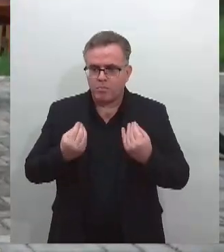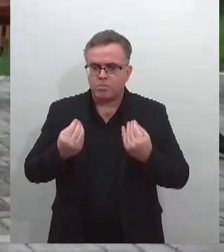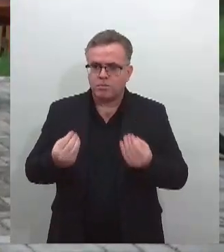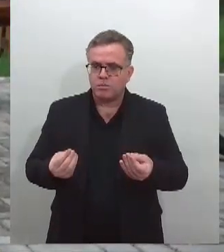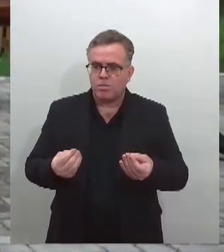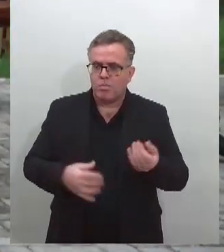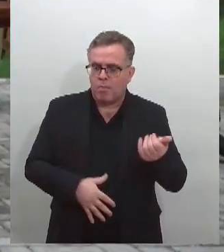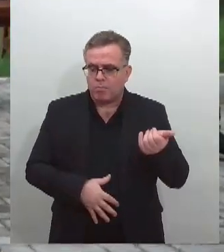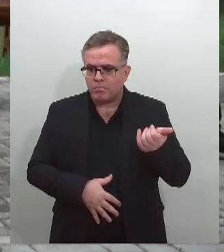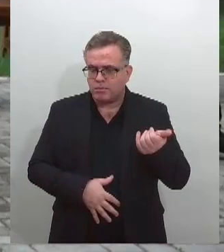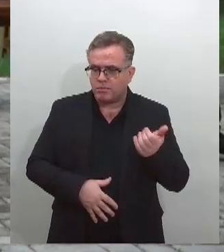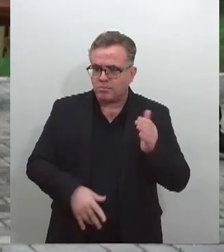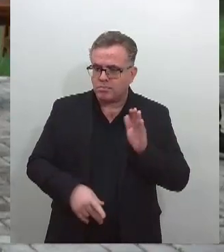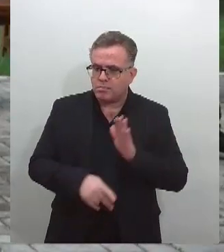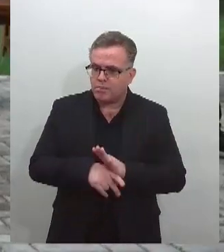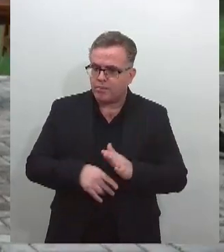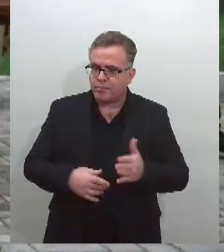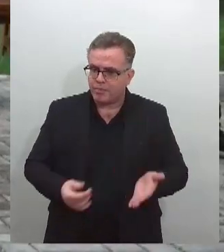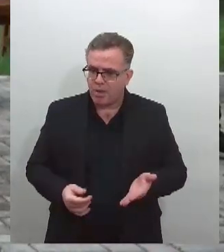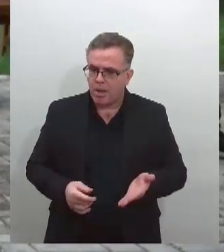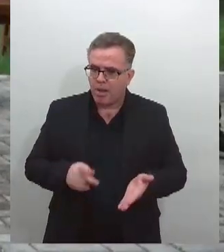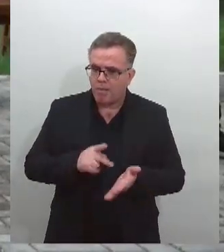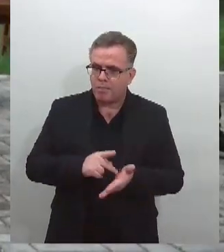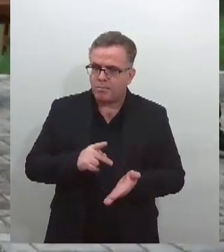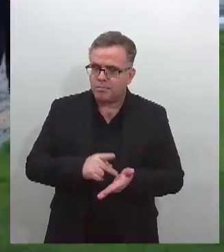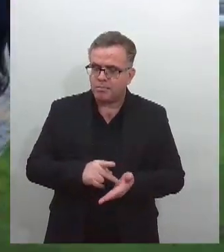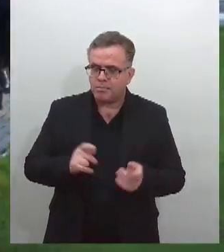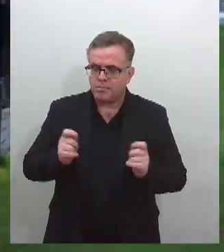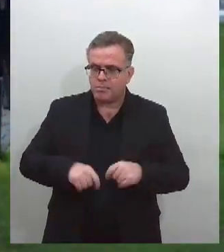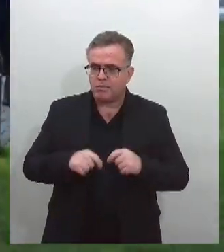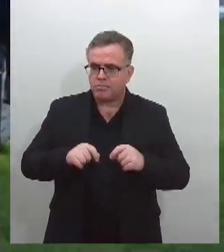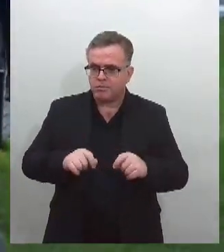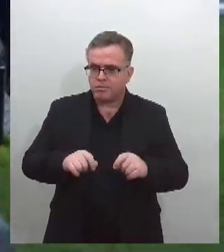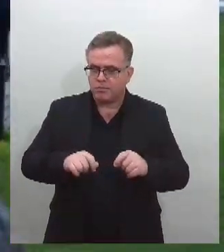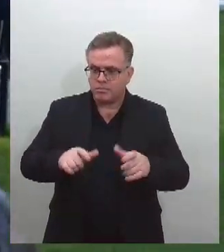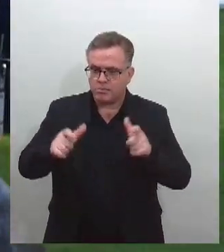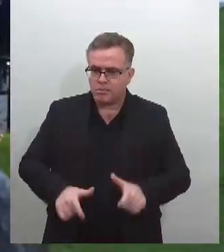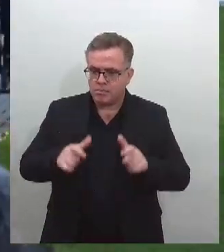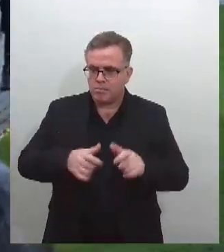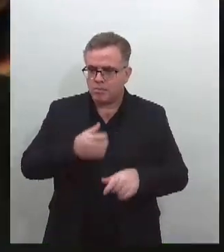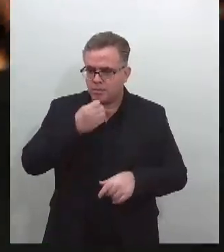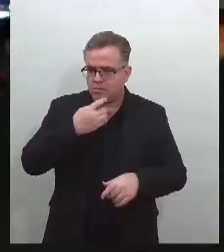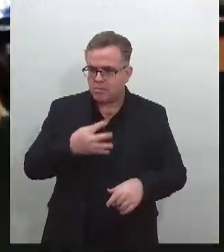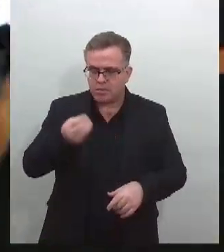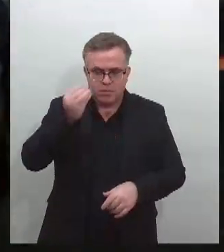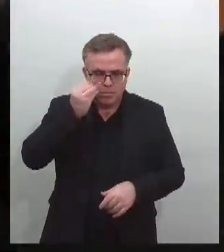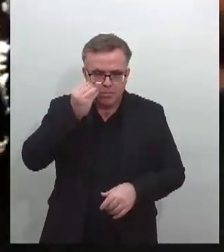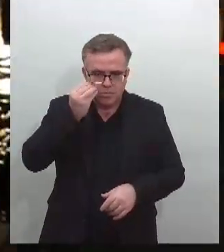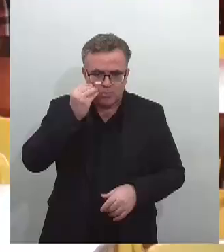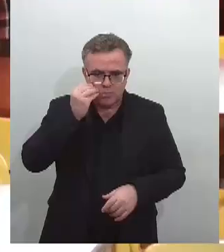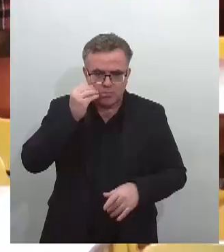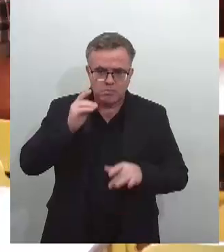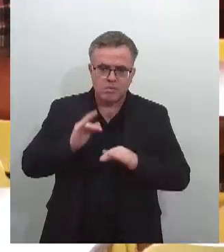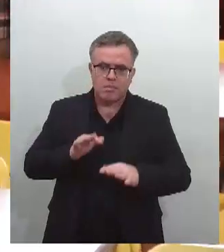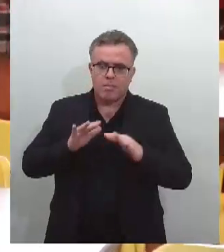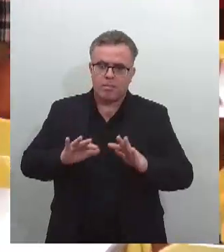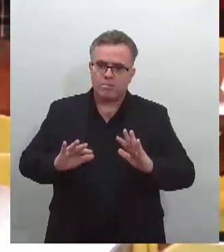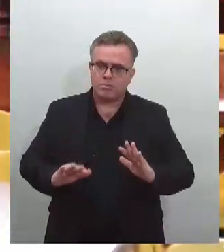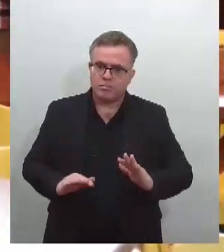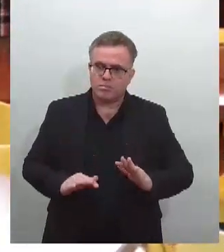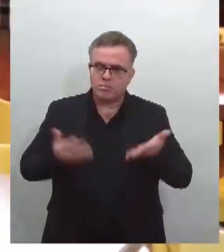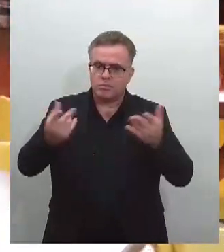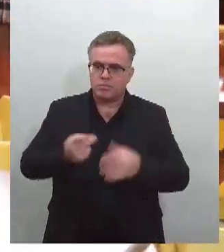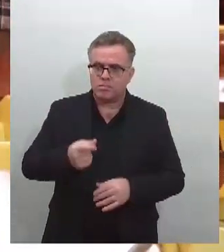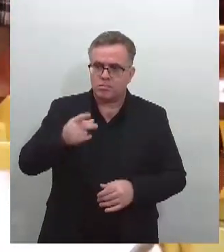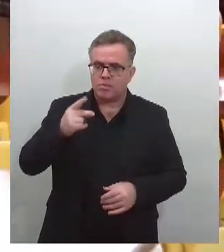O evento contou com uma mega estrutura que proporcionou ao público a oportunidade de reviver os festejos imperiais e vivenciar